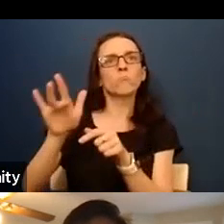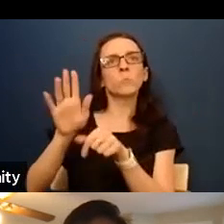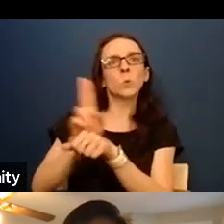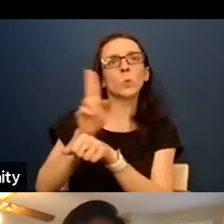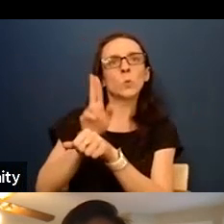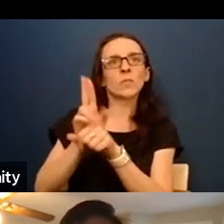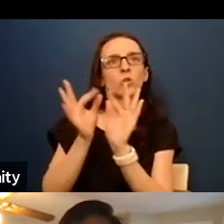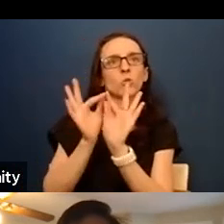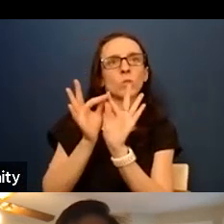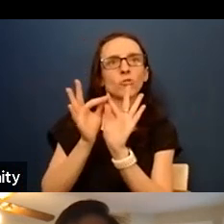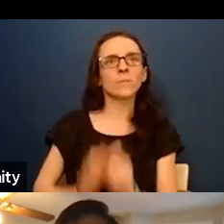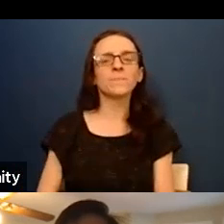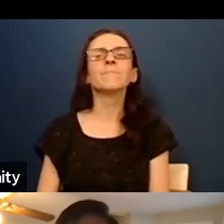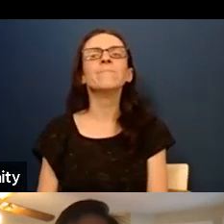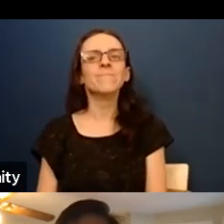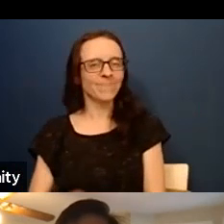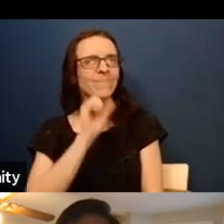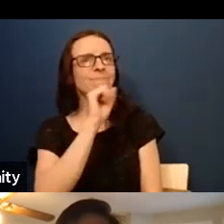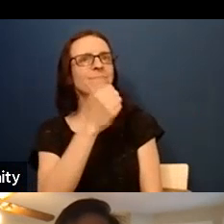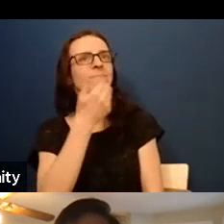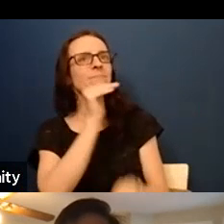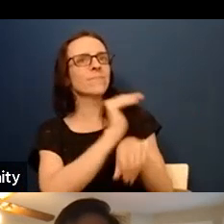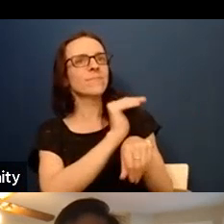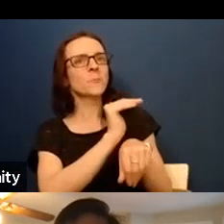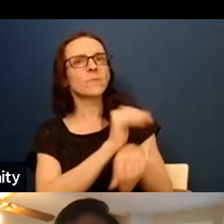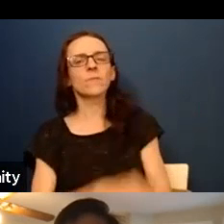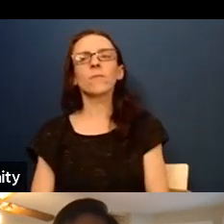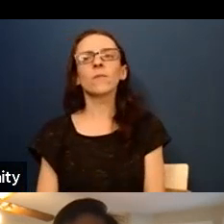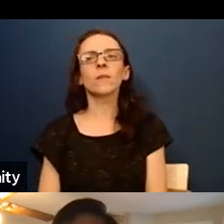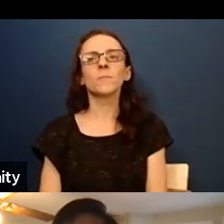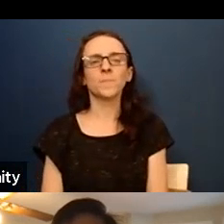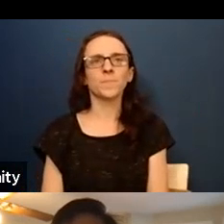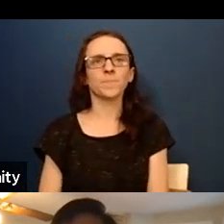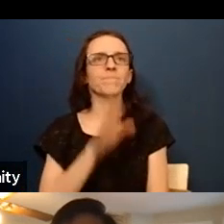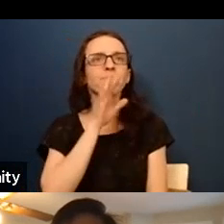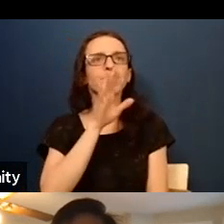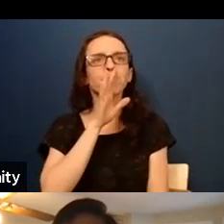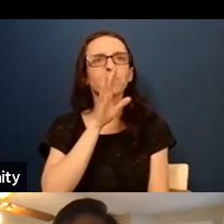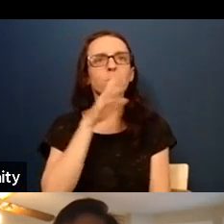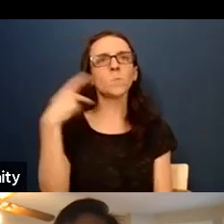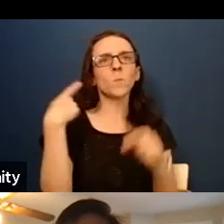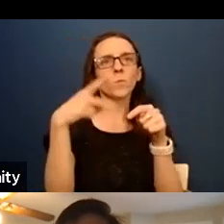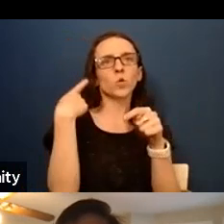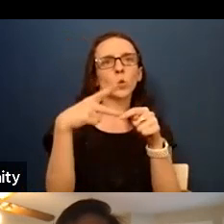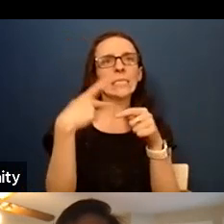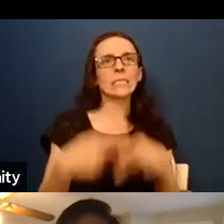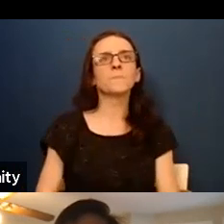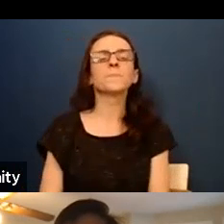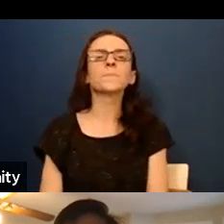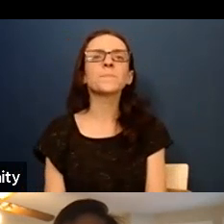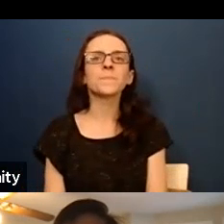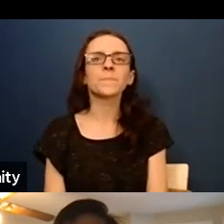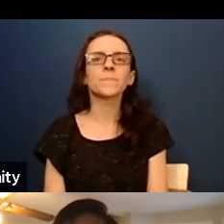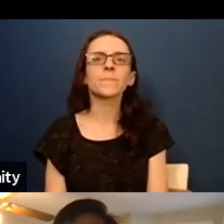Yes, sir. Yes, sir. Good night. Good evening. Olá, meu nome é Cristiane. Eu sou intérprete de